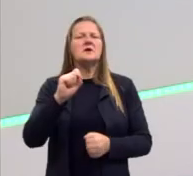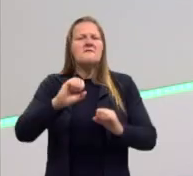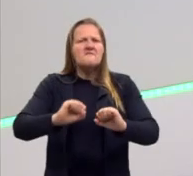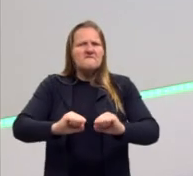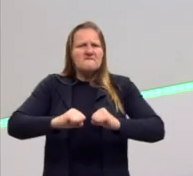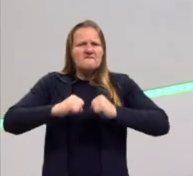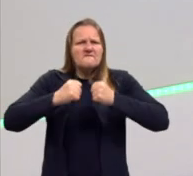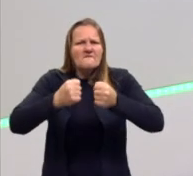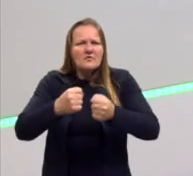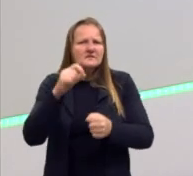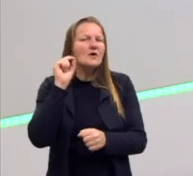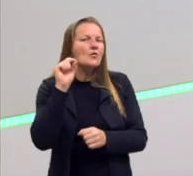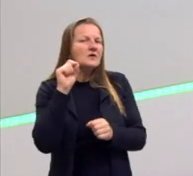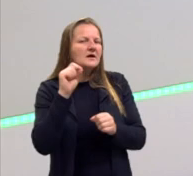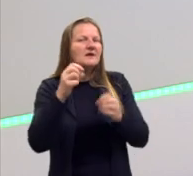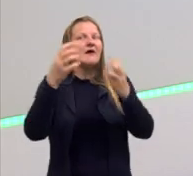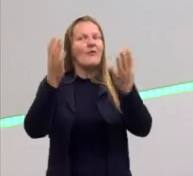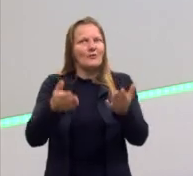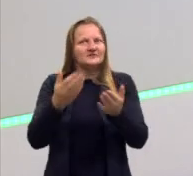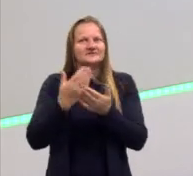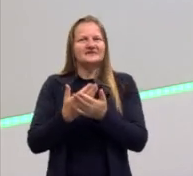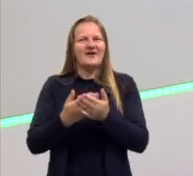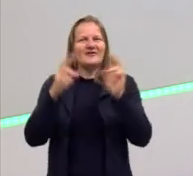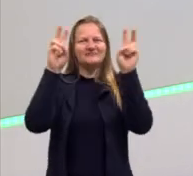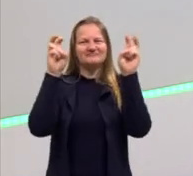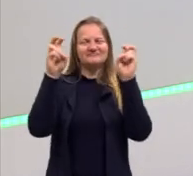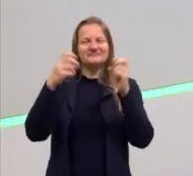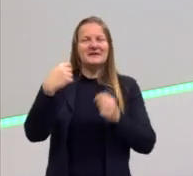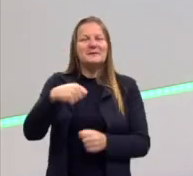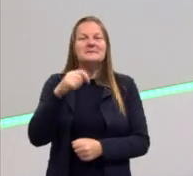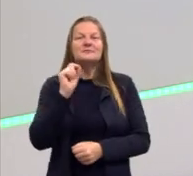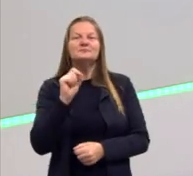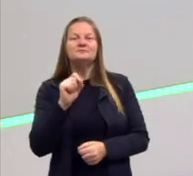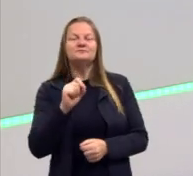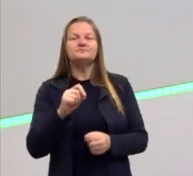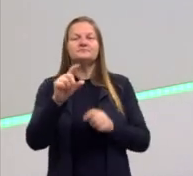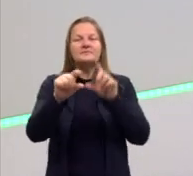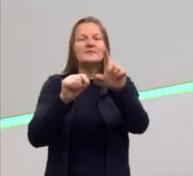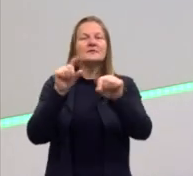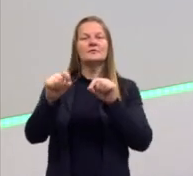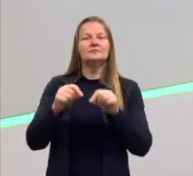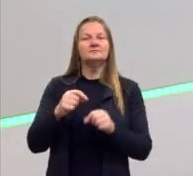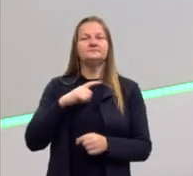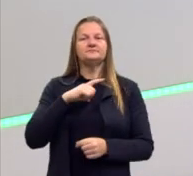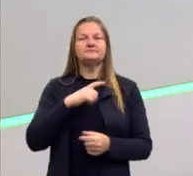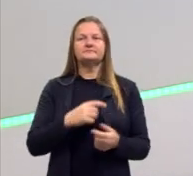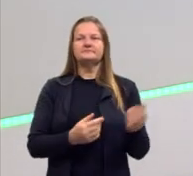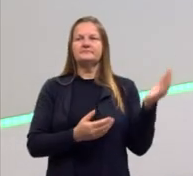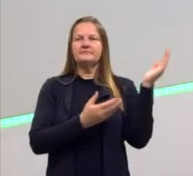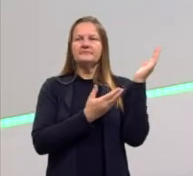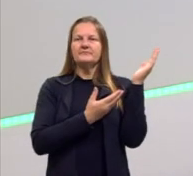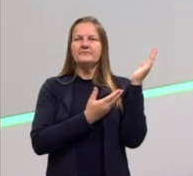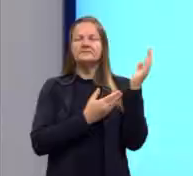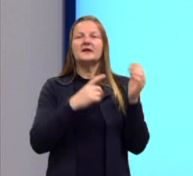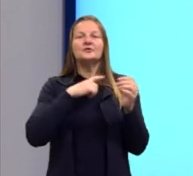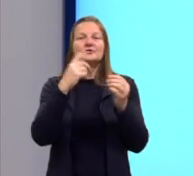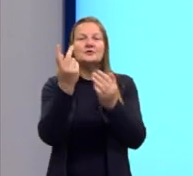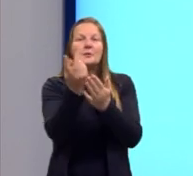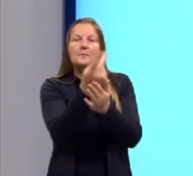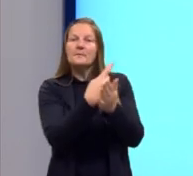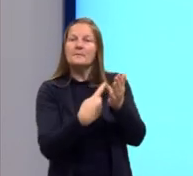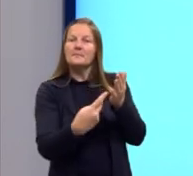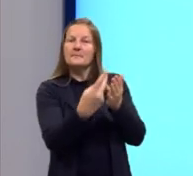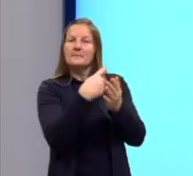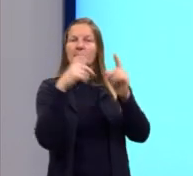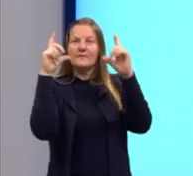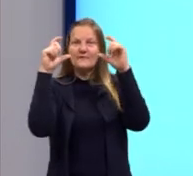força tá então a gente vai ver isso né O que que a gente precisa para escolher uma furadeira tá então eu trouxe aqui alguns